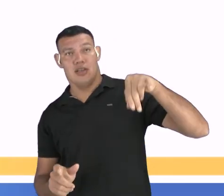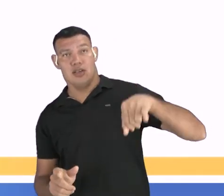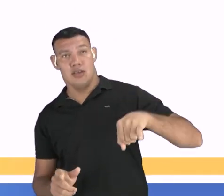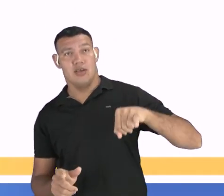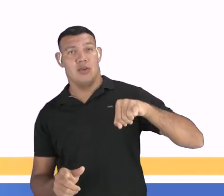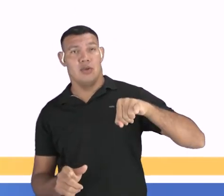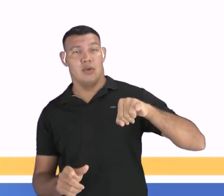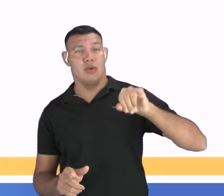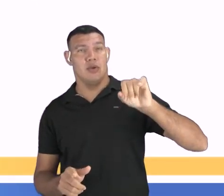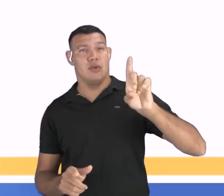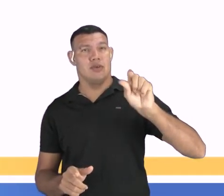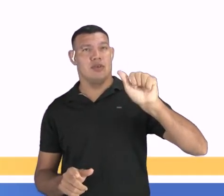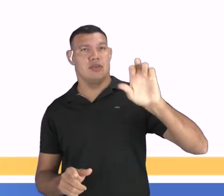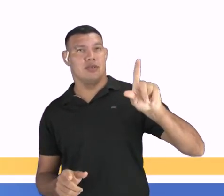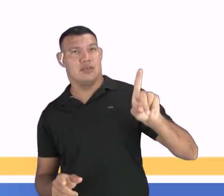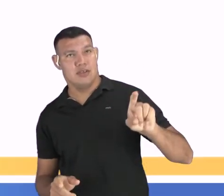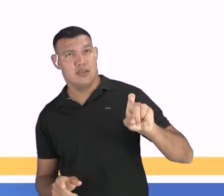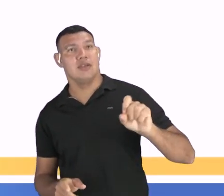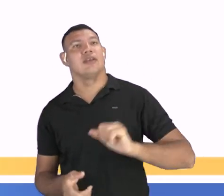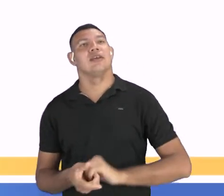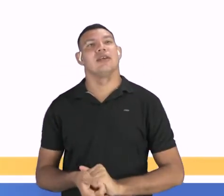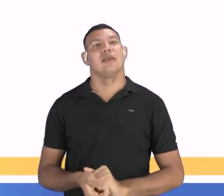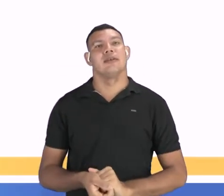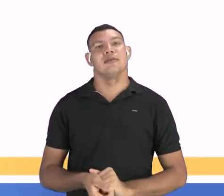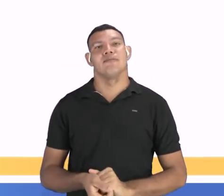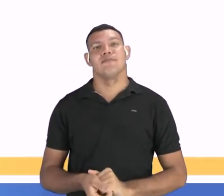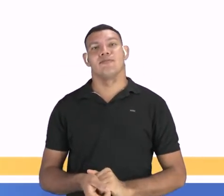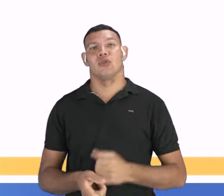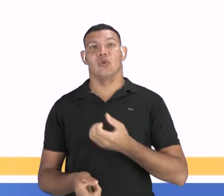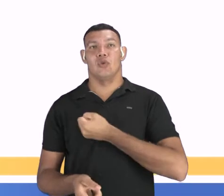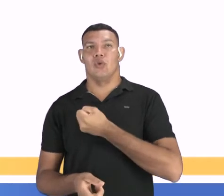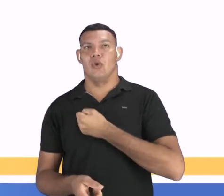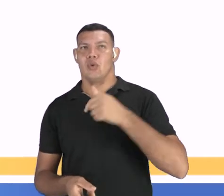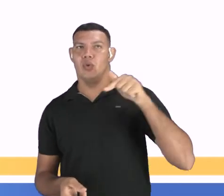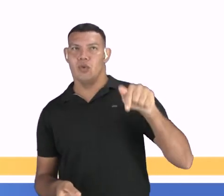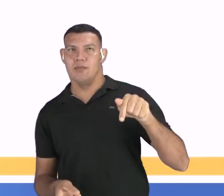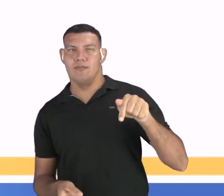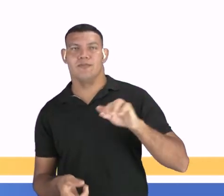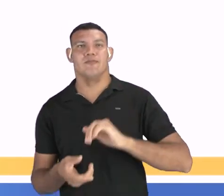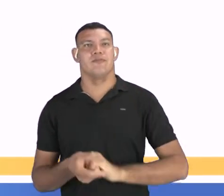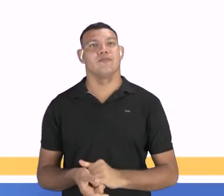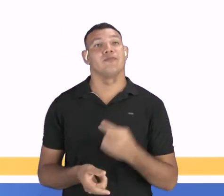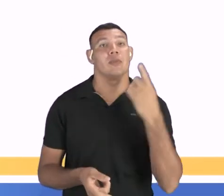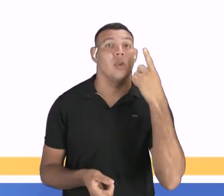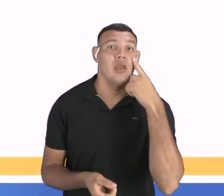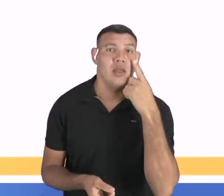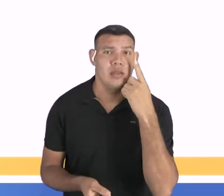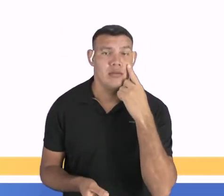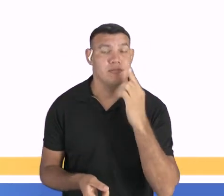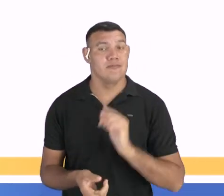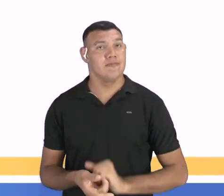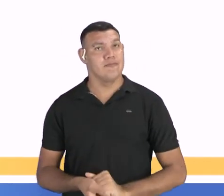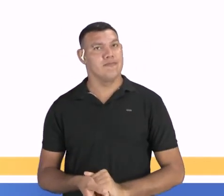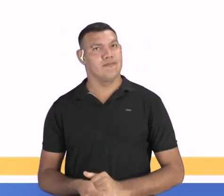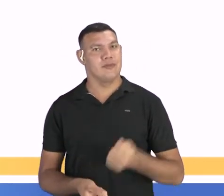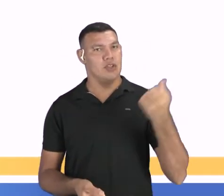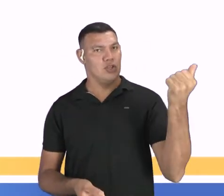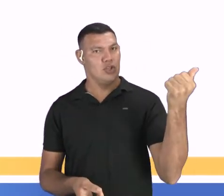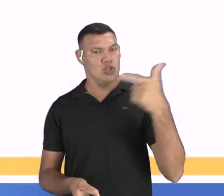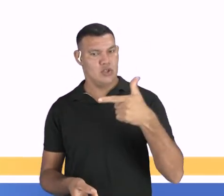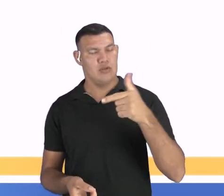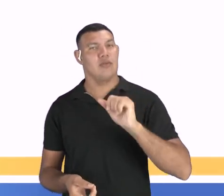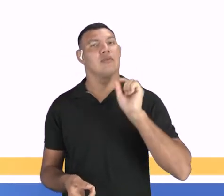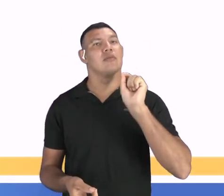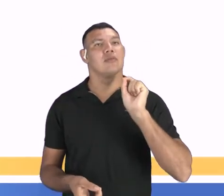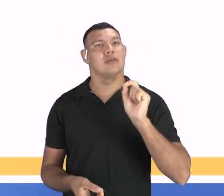como é que vamos fazer essa resolução. Observe que os primeiros múltiplos, né, do número 12 aí